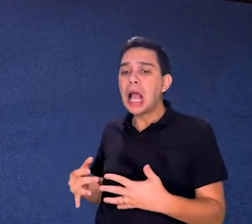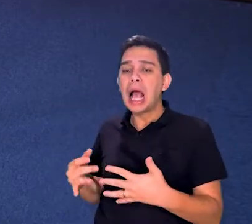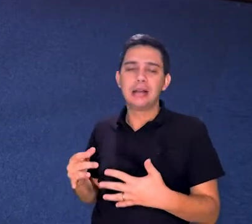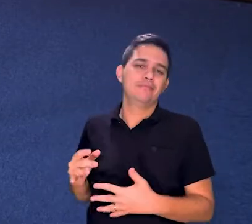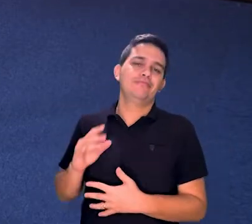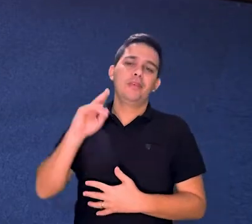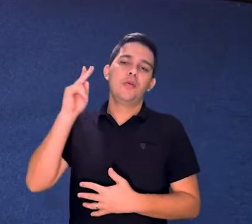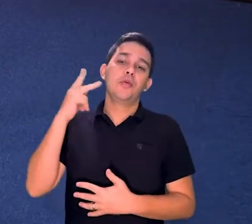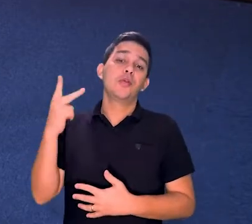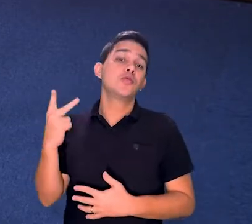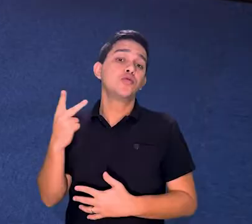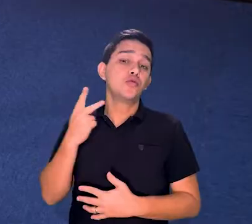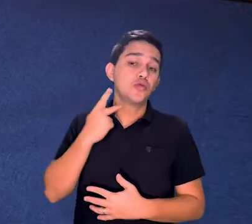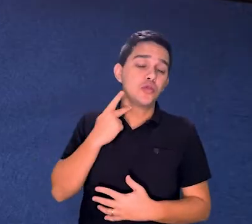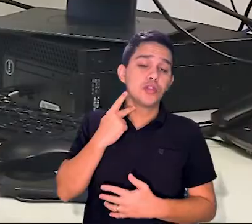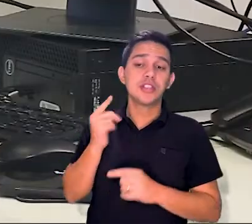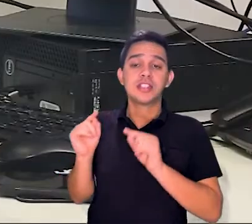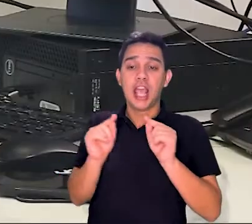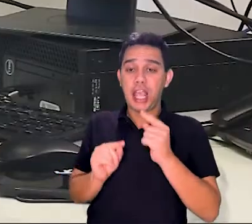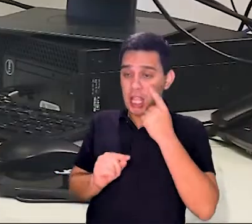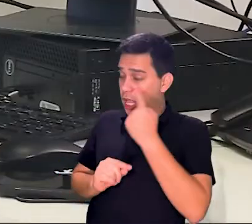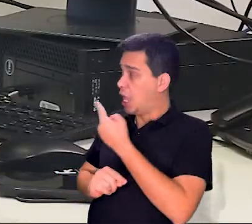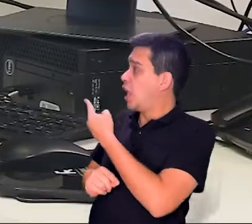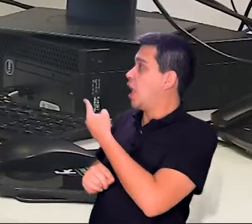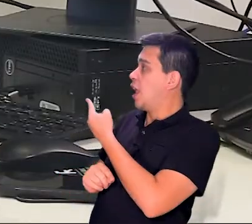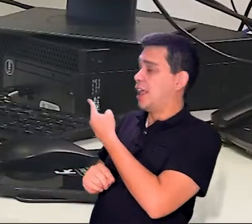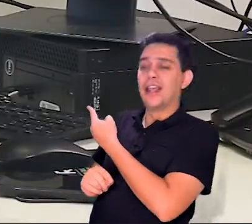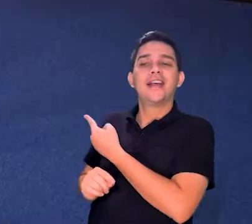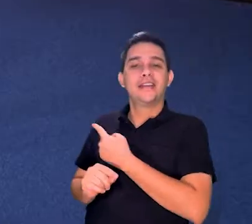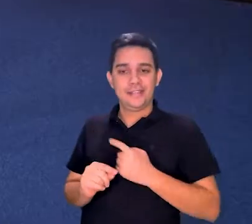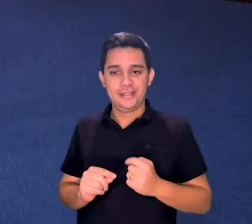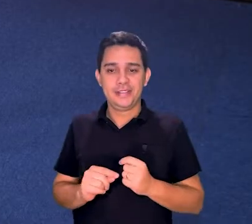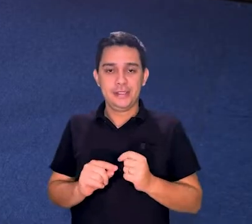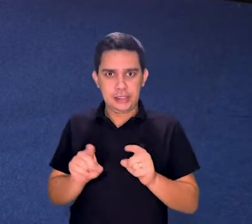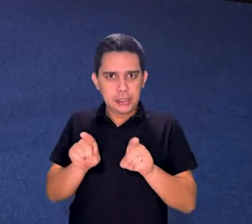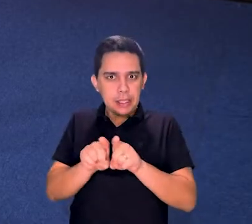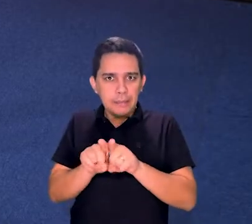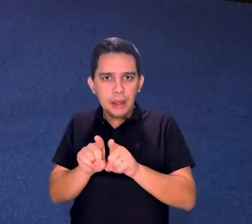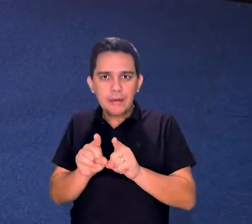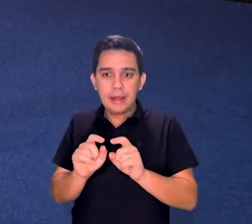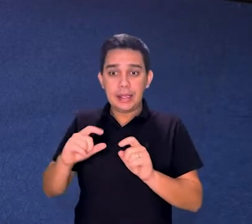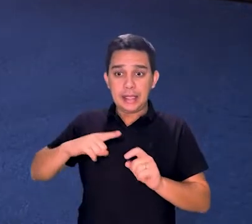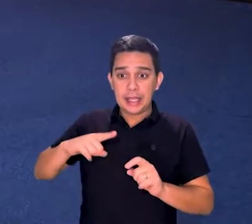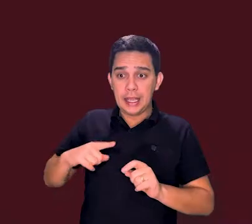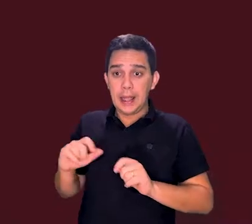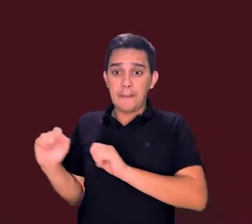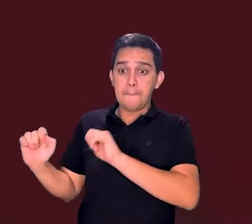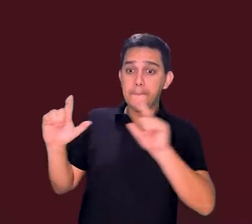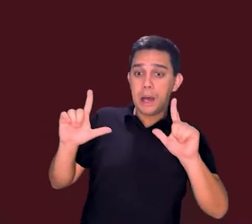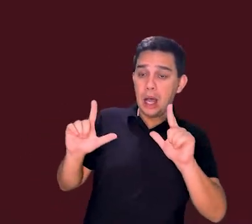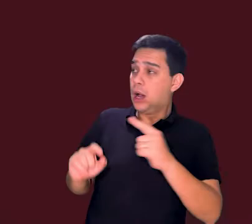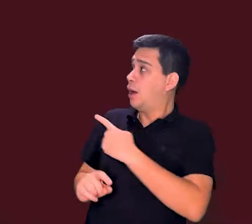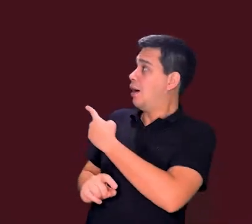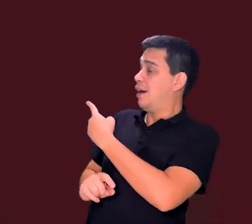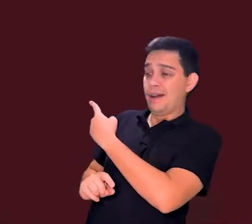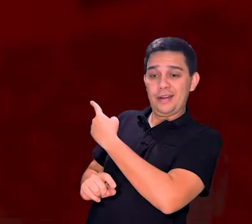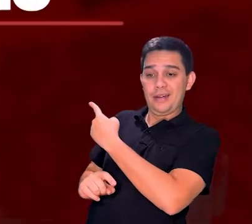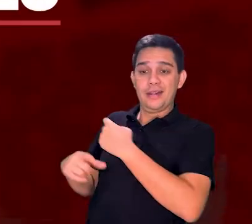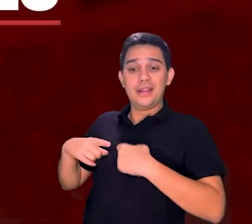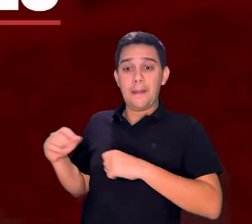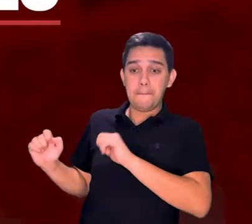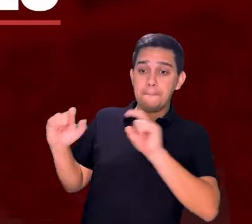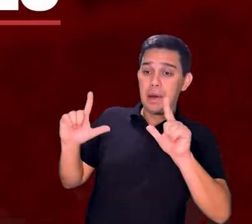ao Idoso, a promotora de Justiça Cristiane Branquinho. E não perca mais uma edição dos quadros MPRJ nas redes